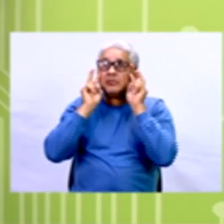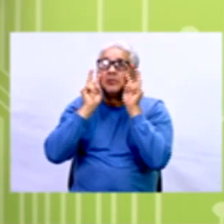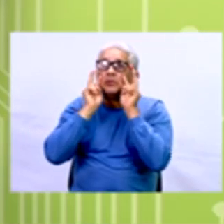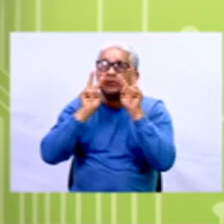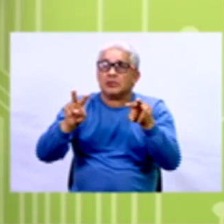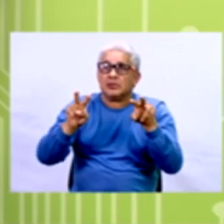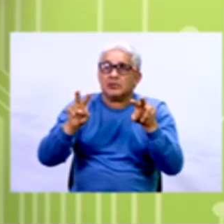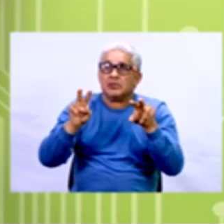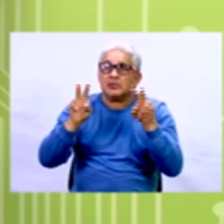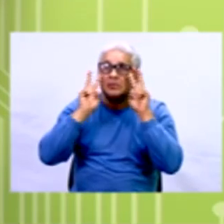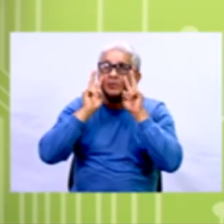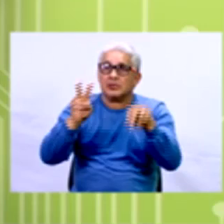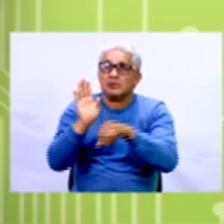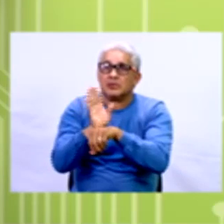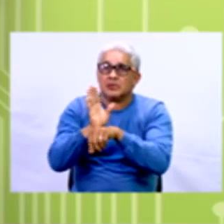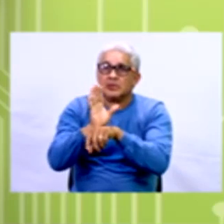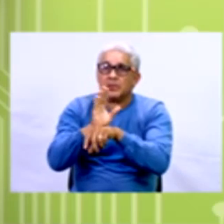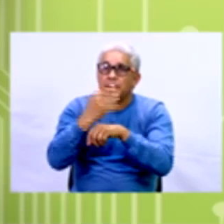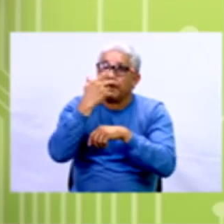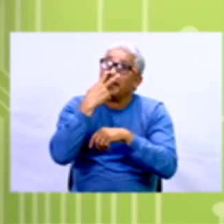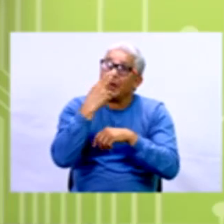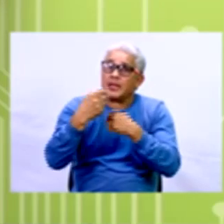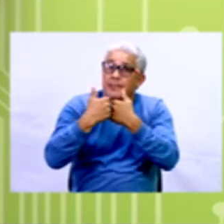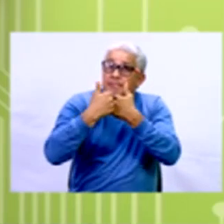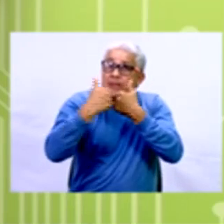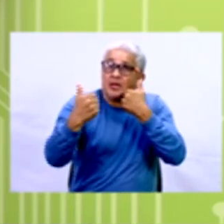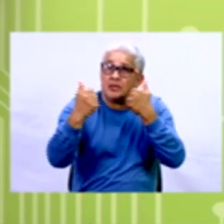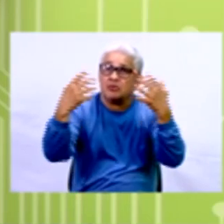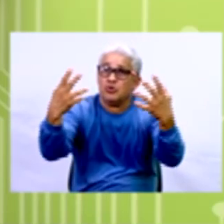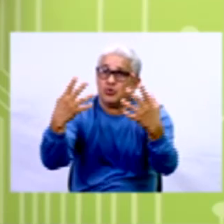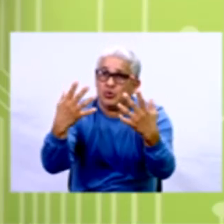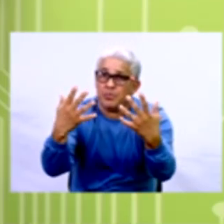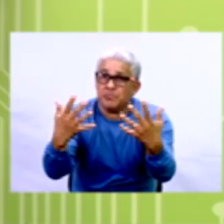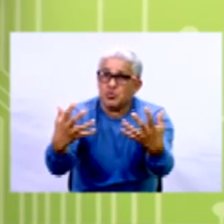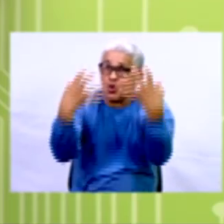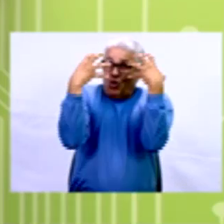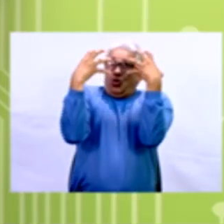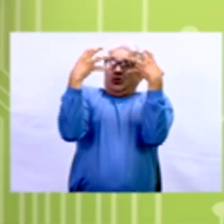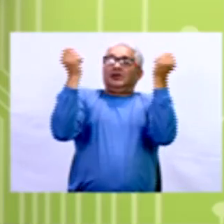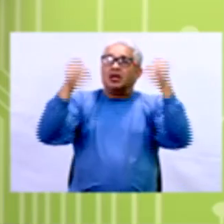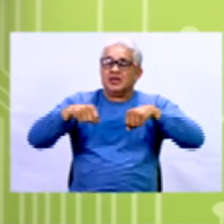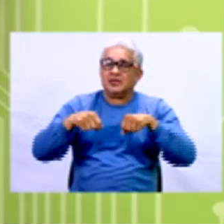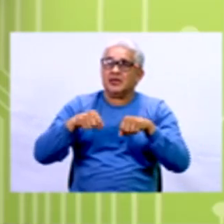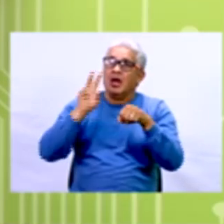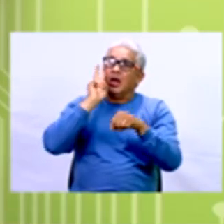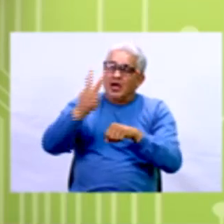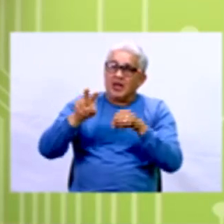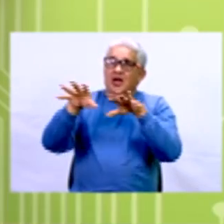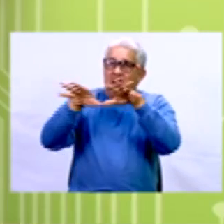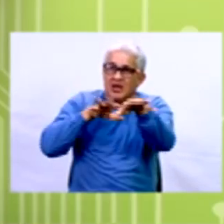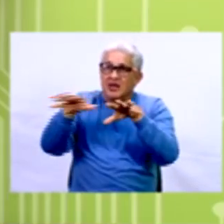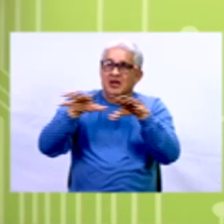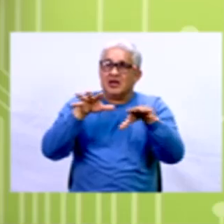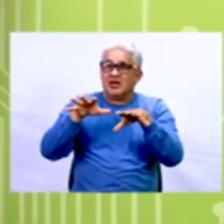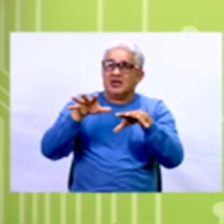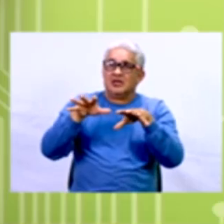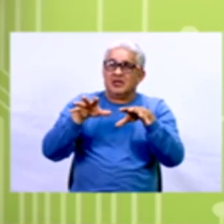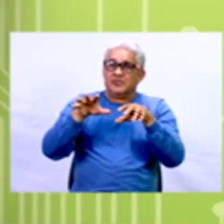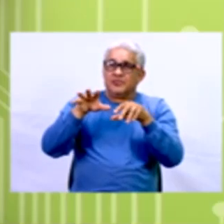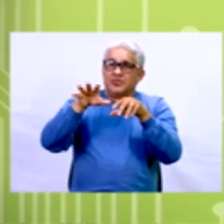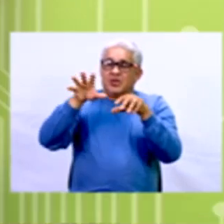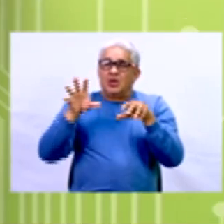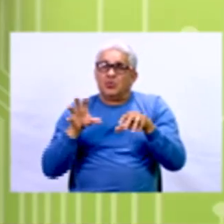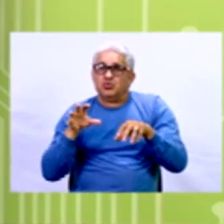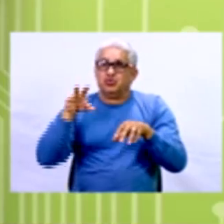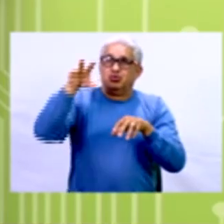imagem de forma que ela estiver, como se ela estivesse saltando da tela. Então você vê um movimento, por exemplo, de um objeto voando, ele